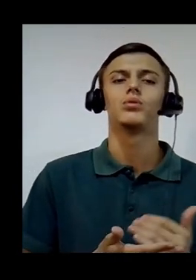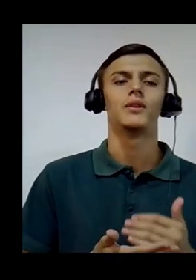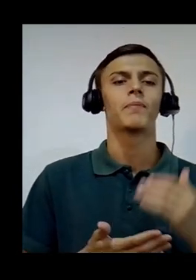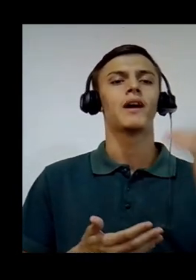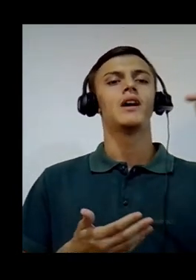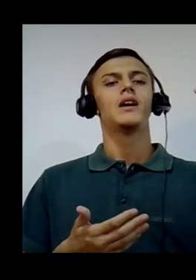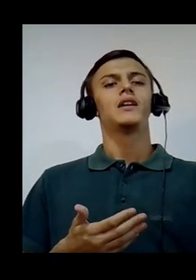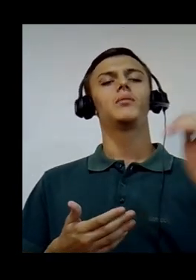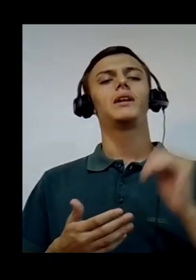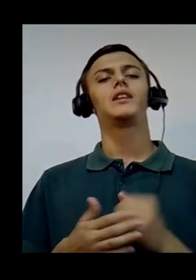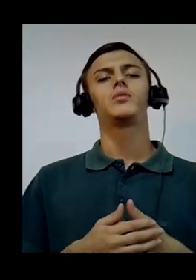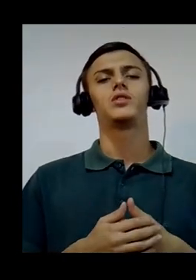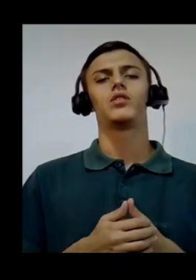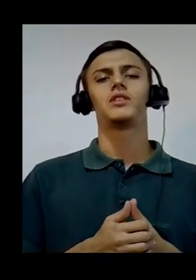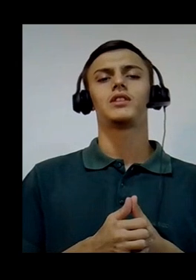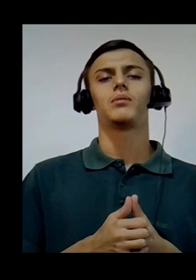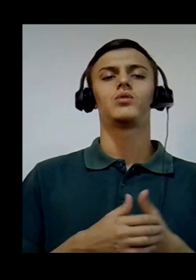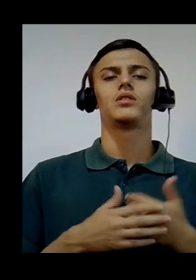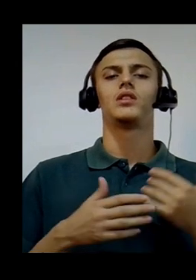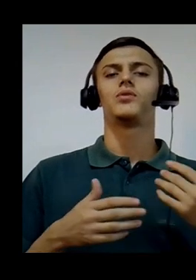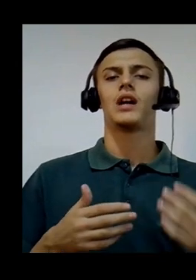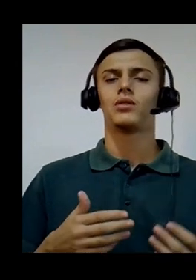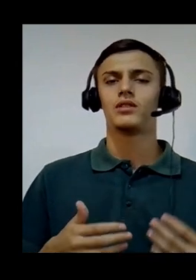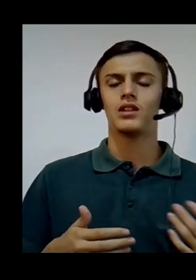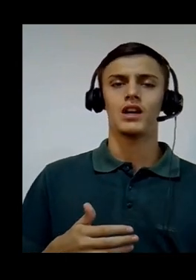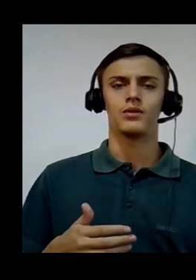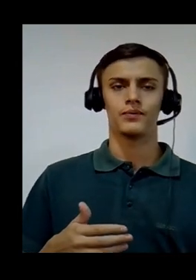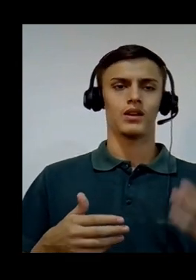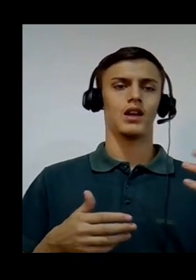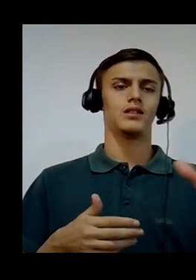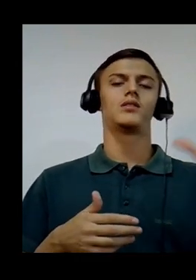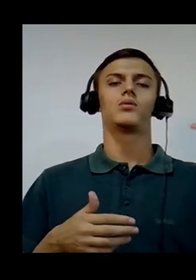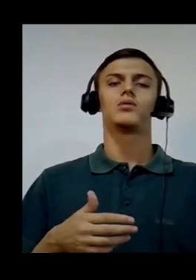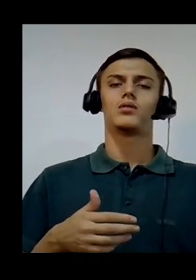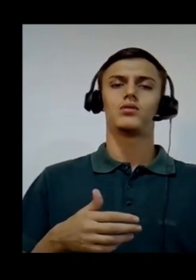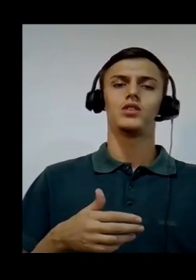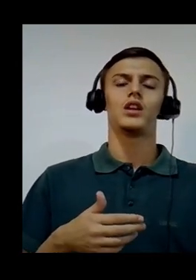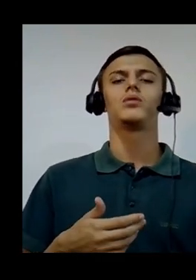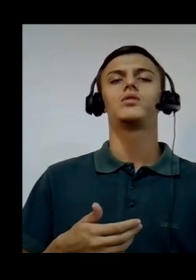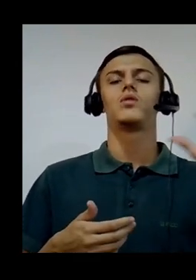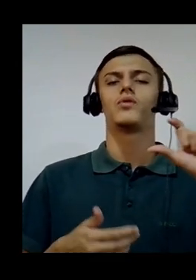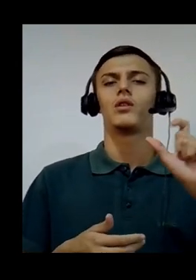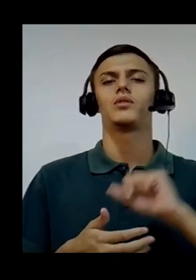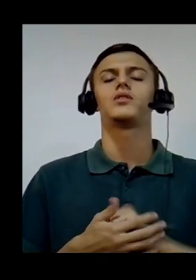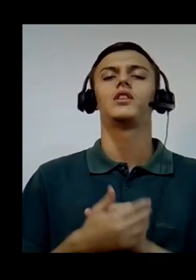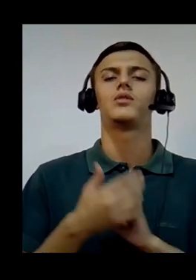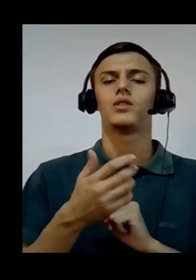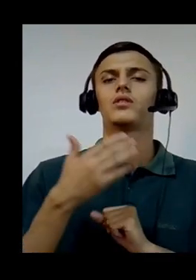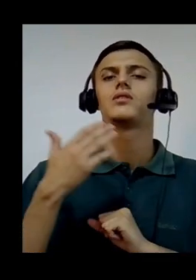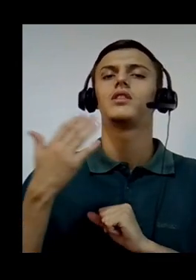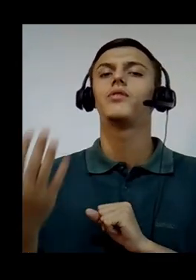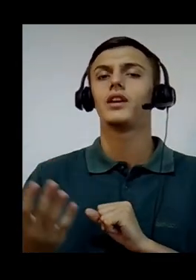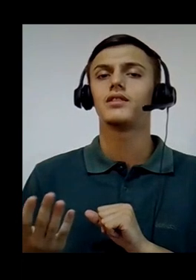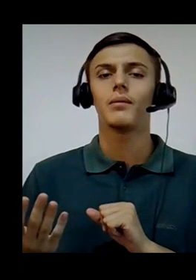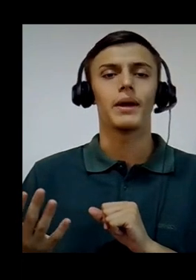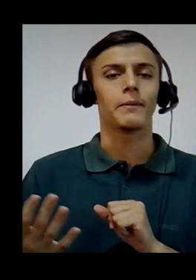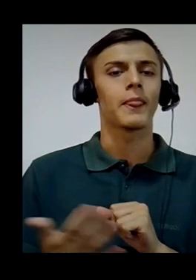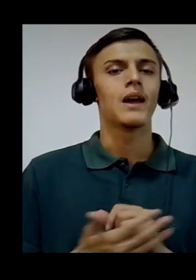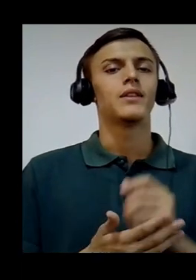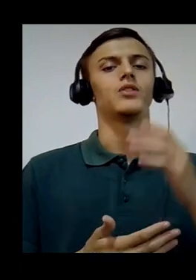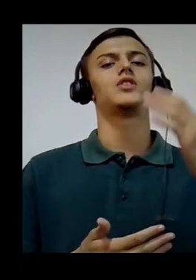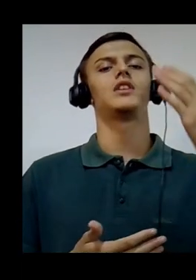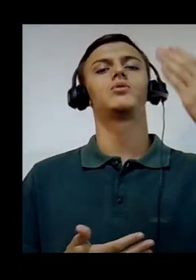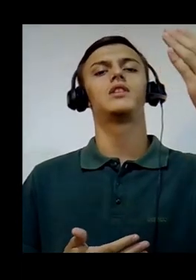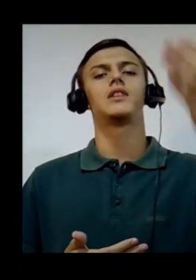para trabalho em altura. Também tem que substituir imediatamente quando danificado ou extraviado. Esses são os nossos direitos e conforme os nossos direitos vêm os nossos deveres